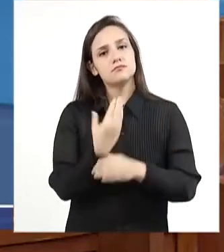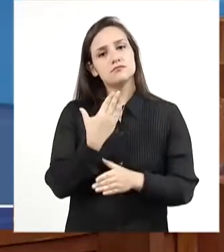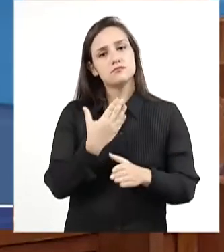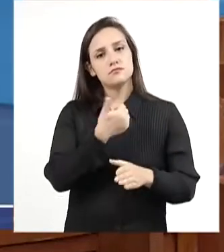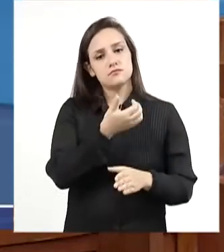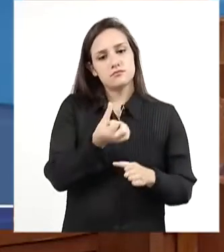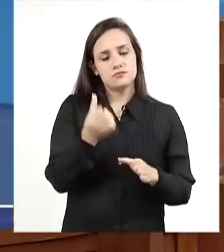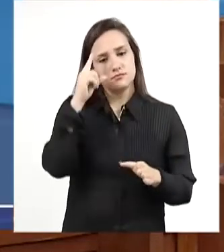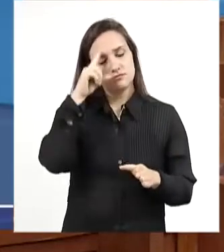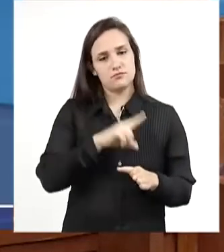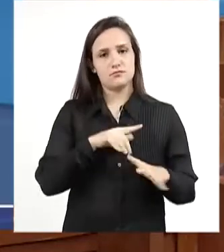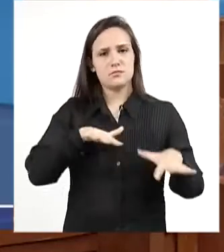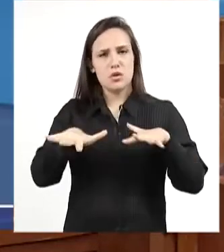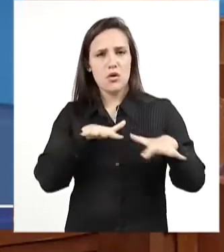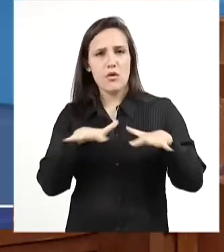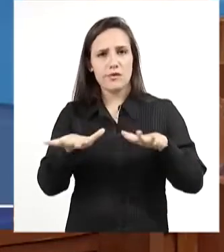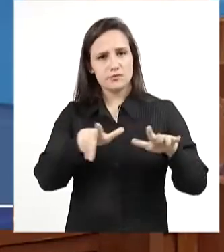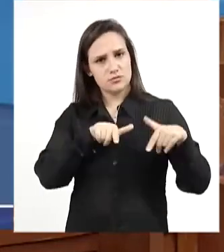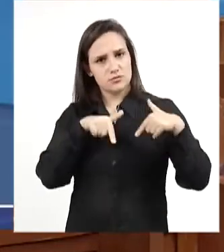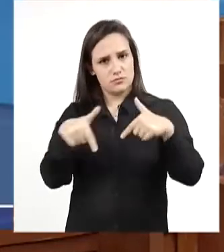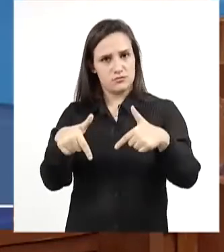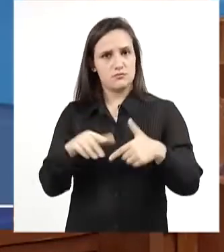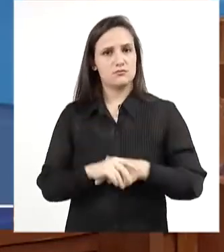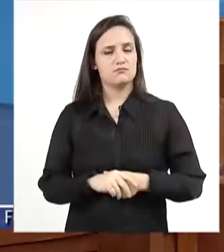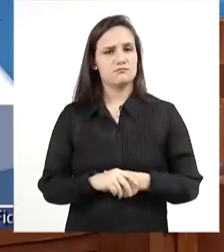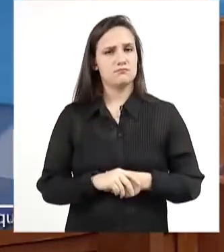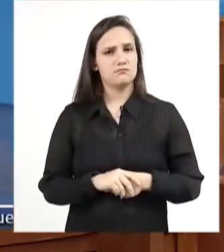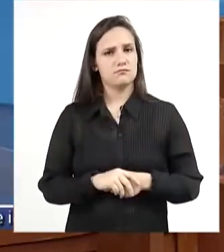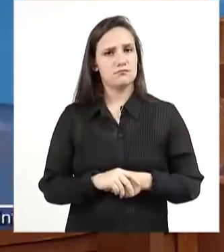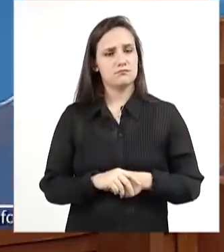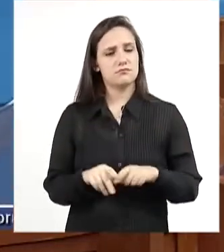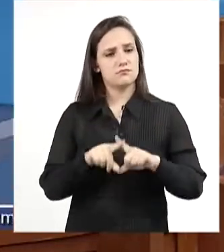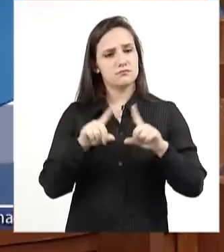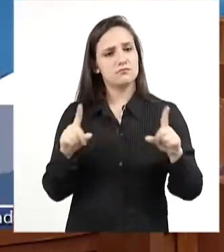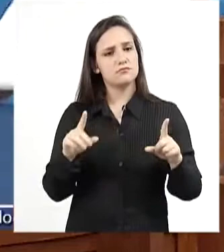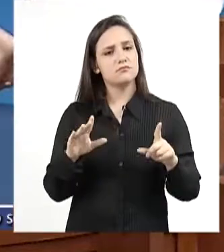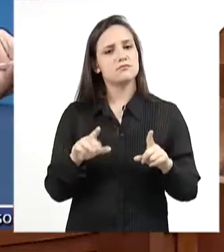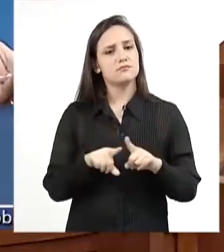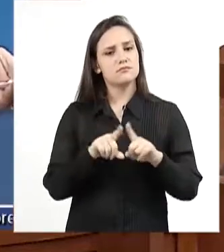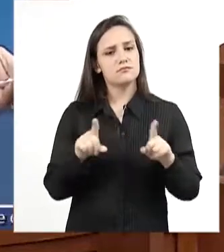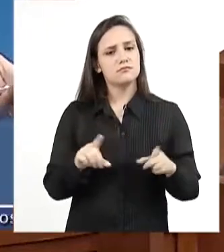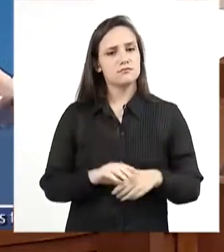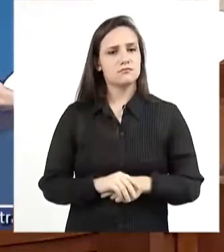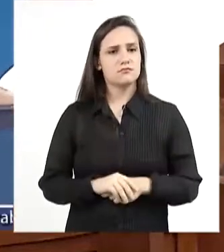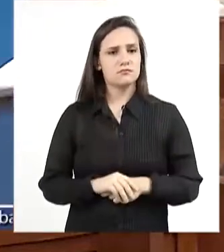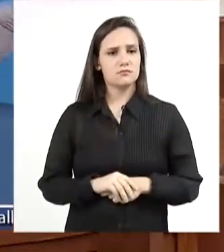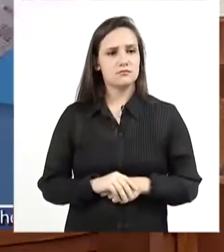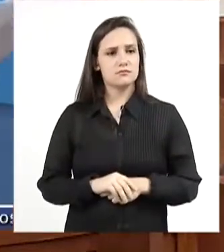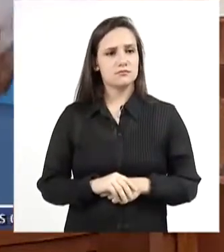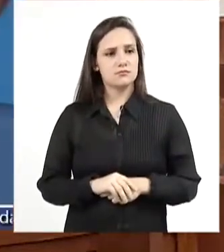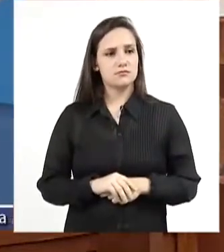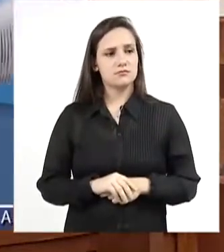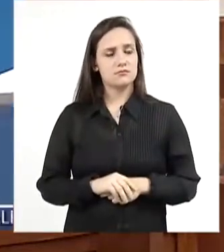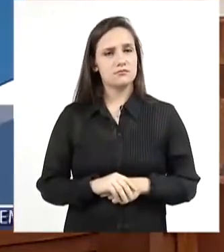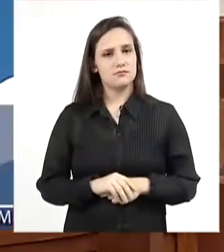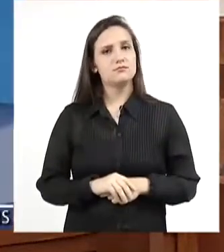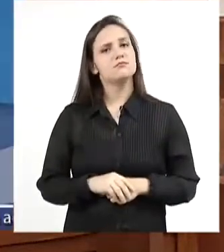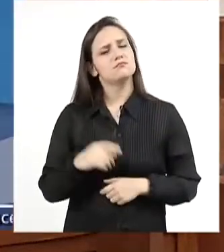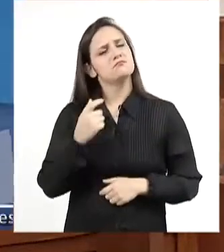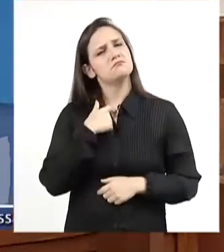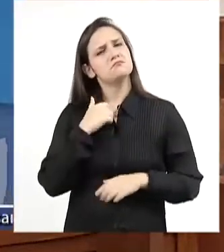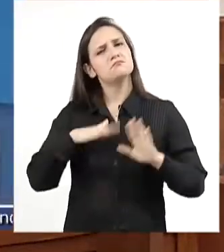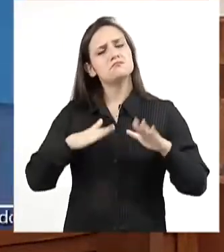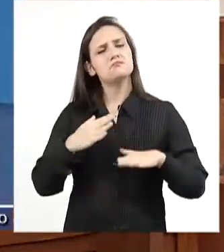violência. Agora, deputado Pedro Kemp, eu fico realmente, até